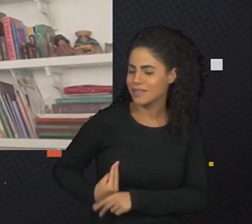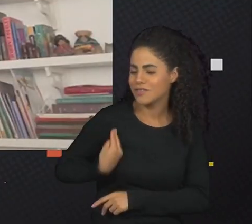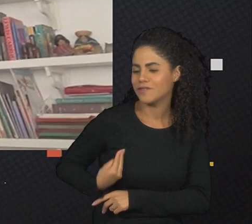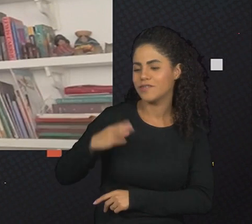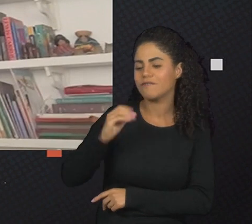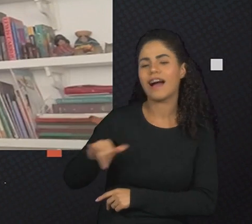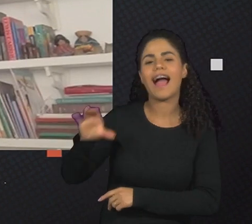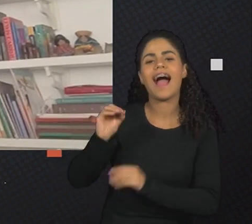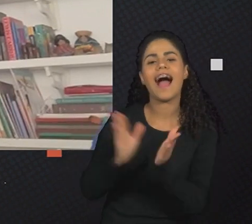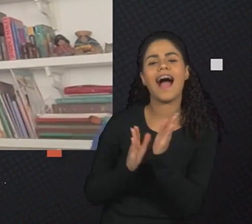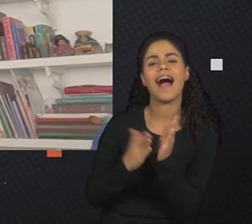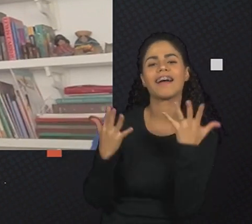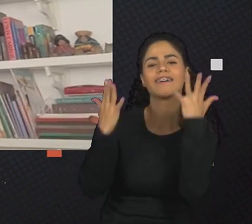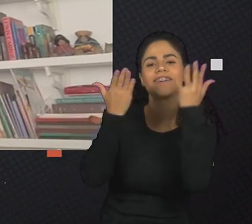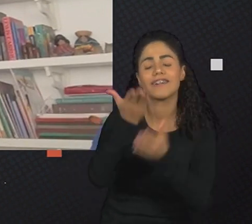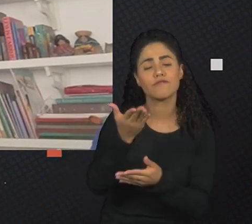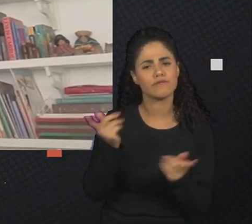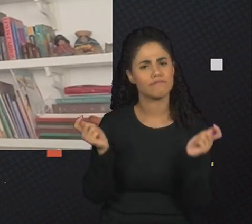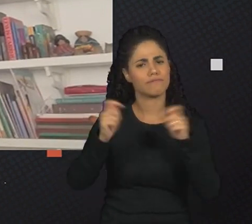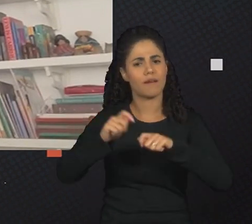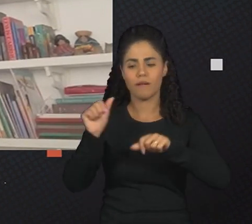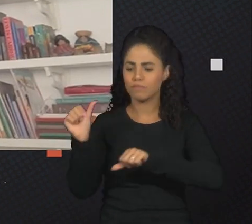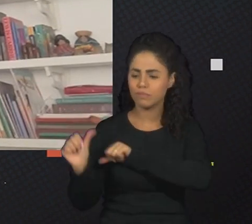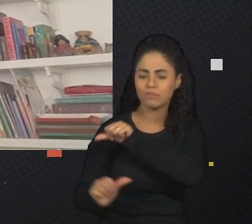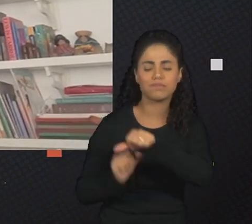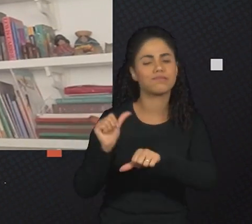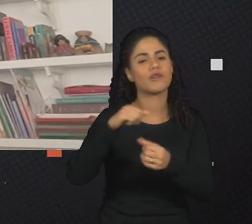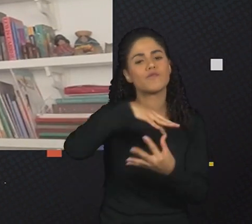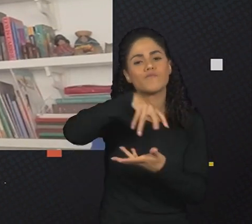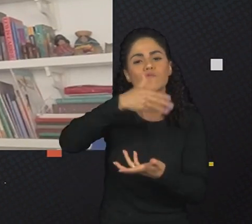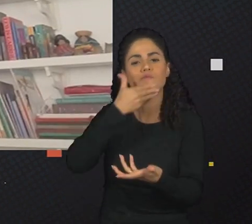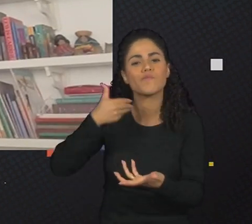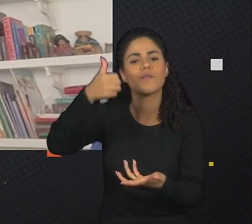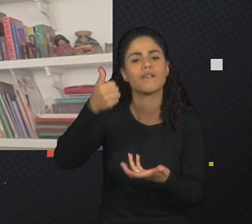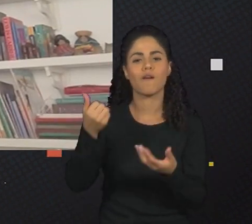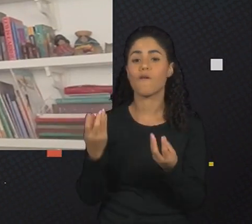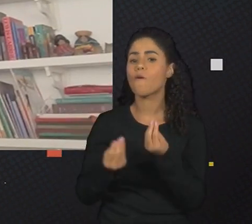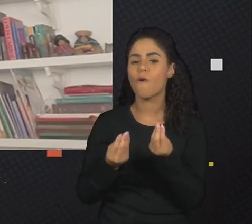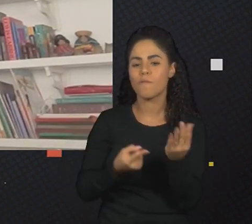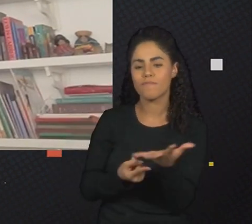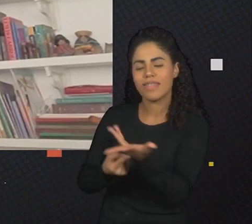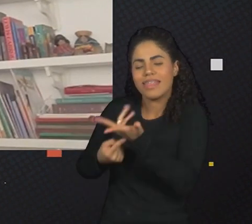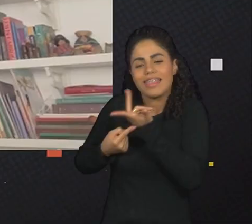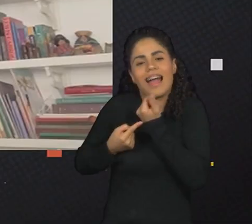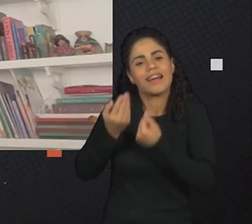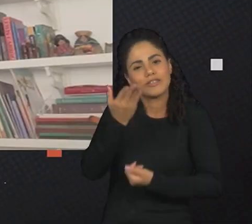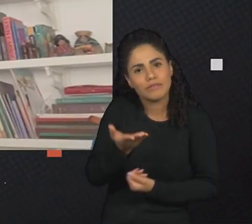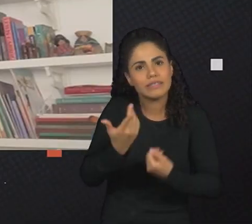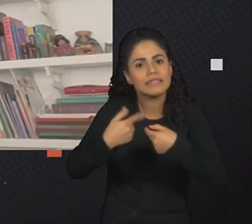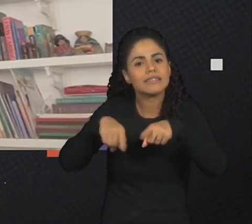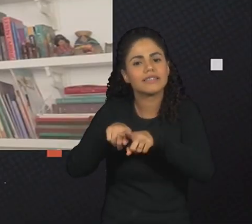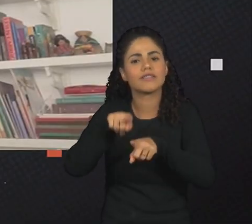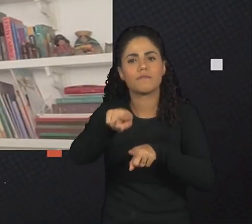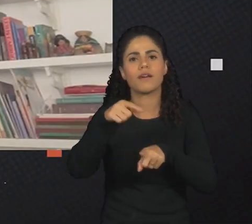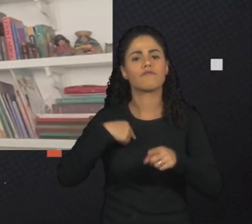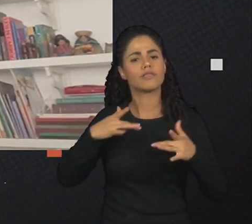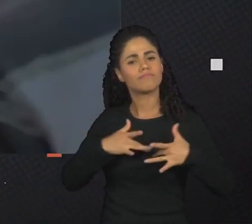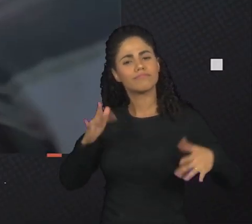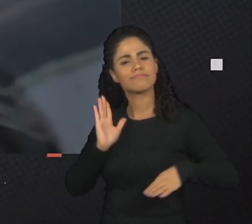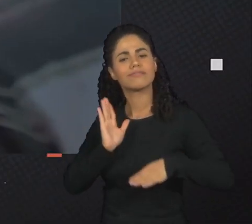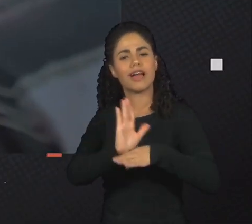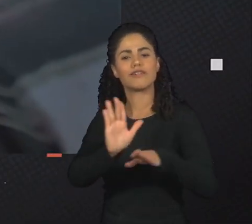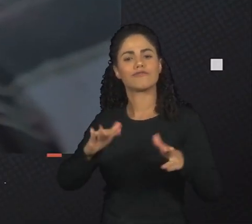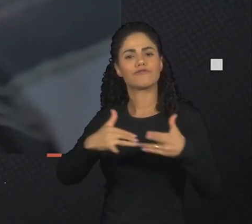Blá e sua capacidade de mudar o mundo através da arte e através do exercício da sua